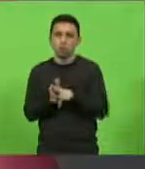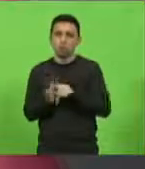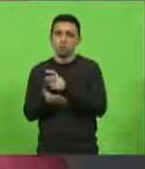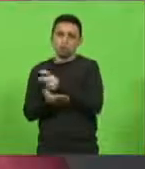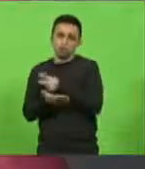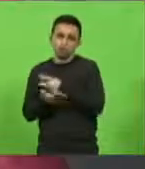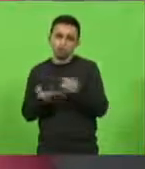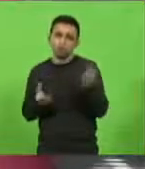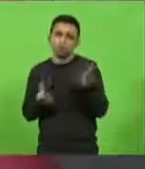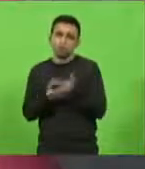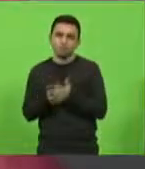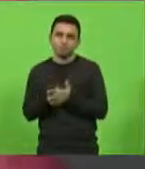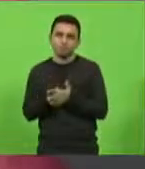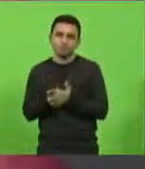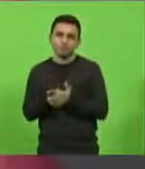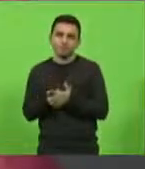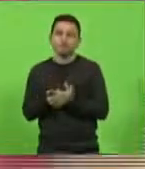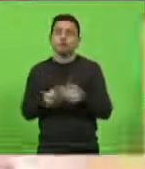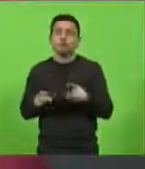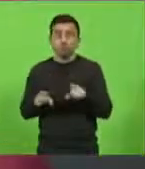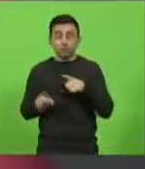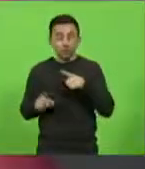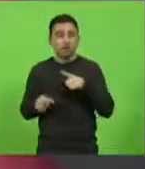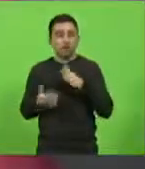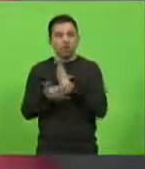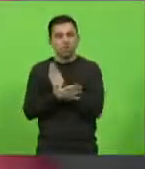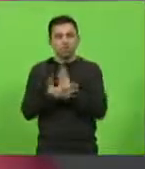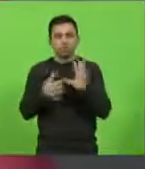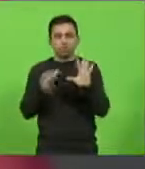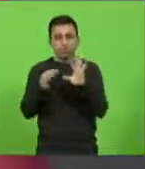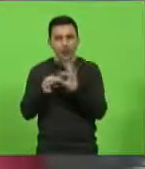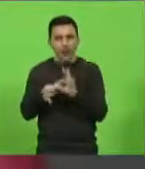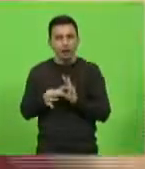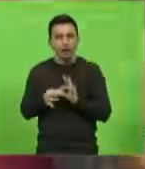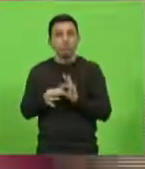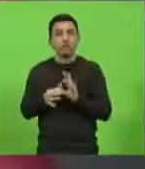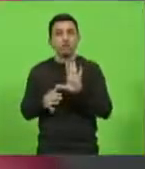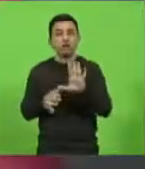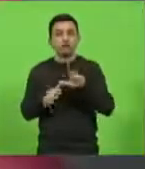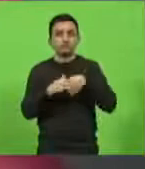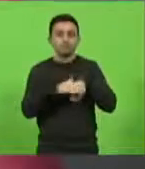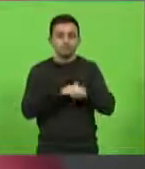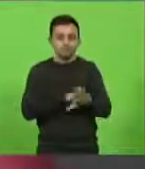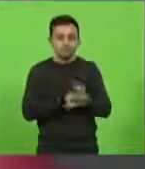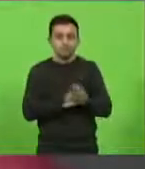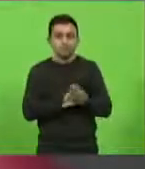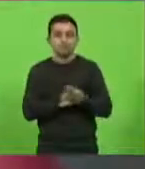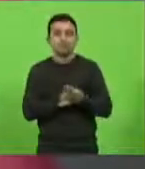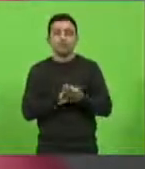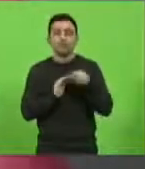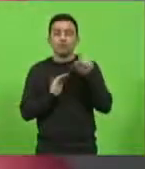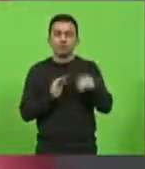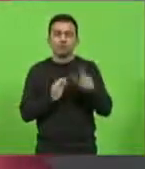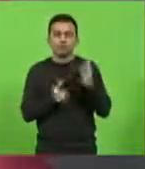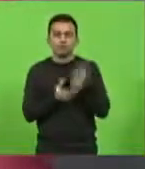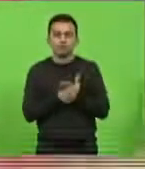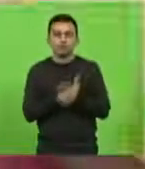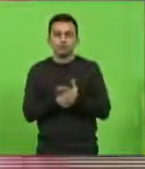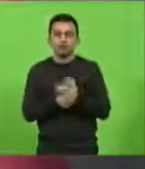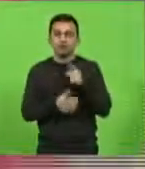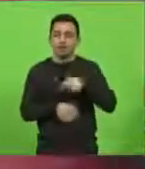que os processos abordem fatos conexos o arquivamento do inquérito significa tão somente que o titular da ação penal